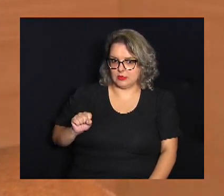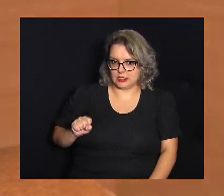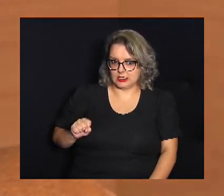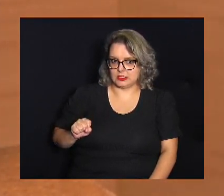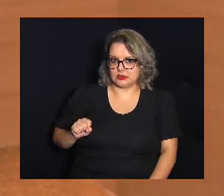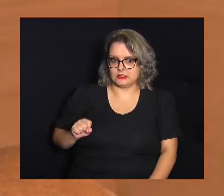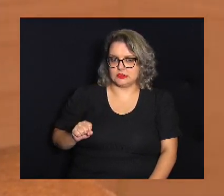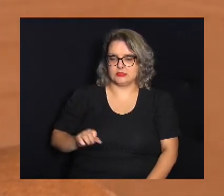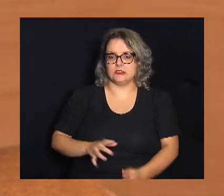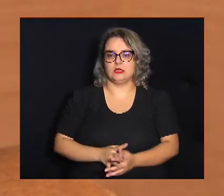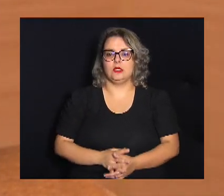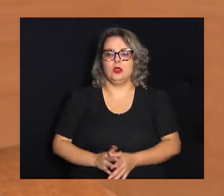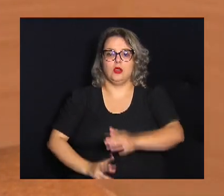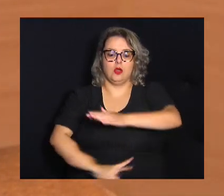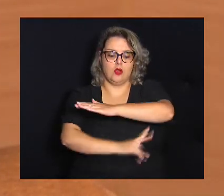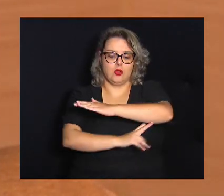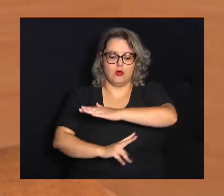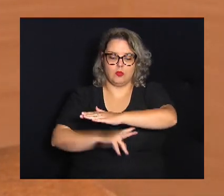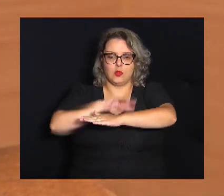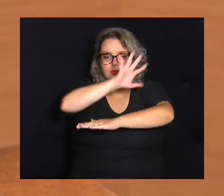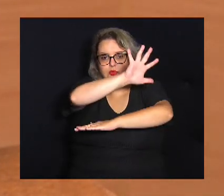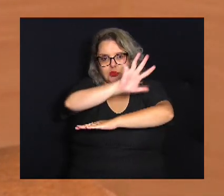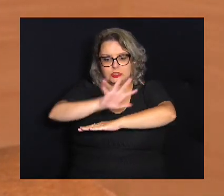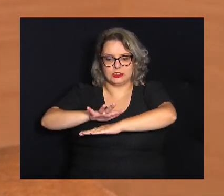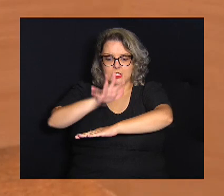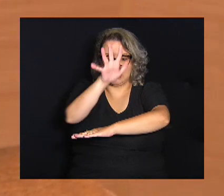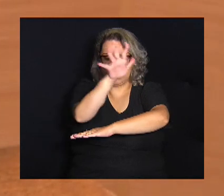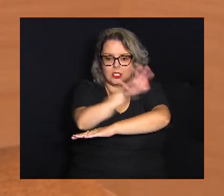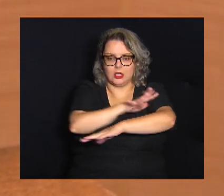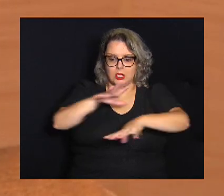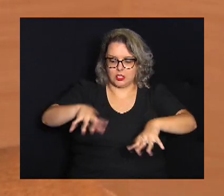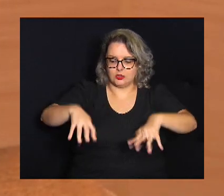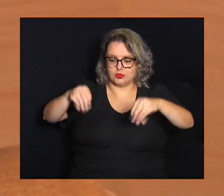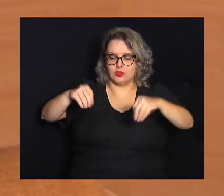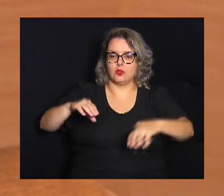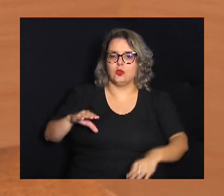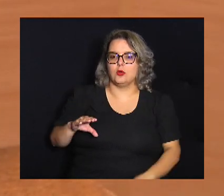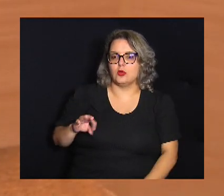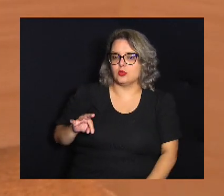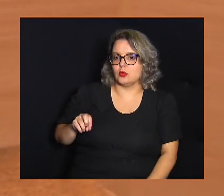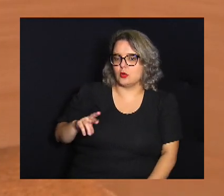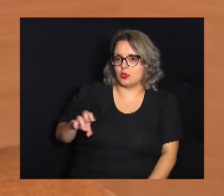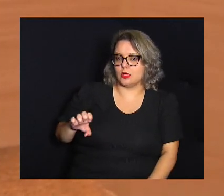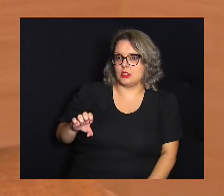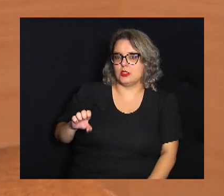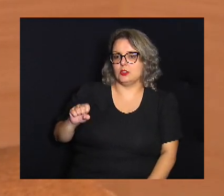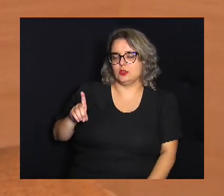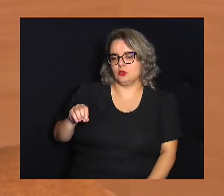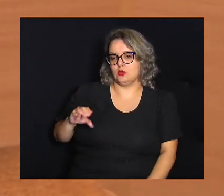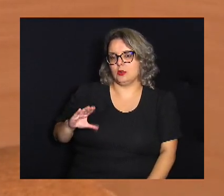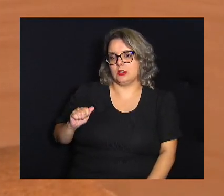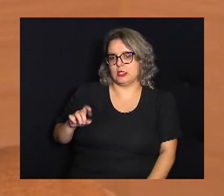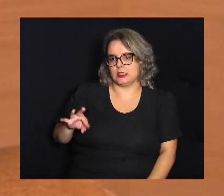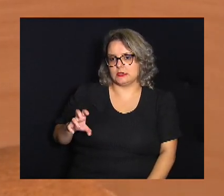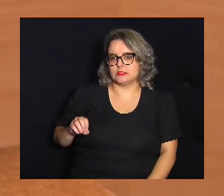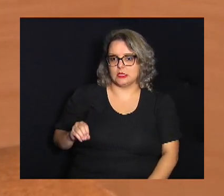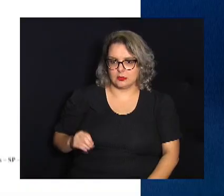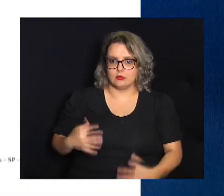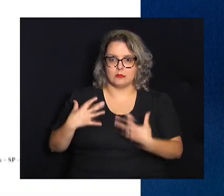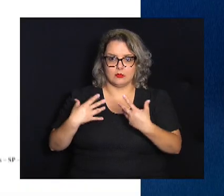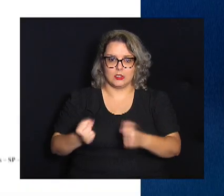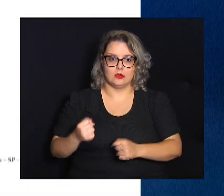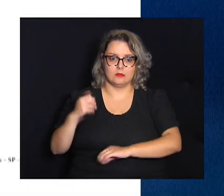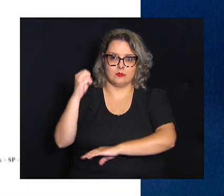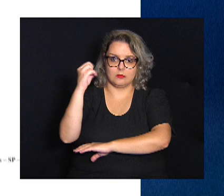Ponte Estaiada, a Torre do Castelo. Então, nós teremos 12 monumentos dessa magnitude para receber a iluminação de